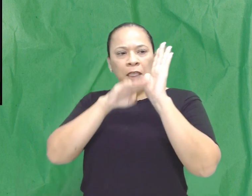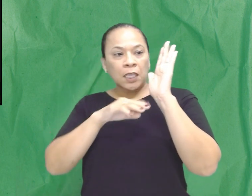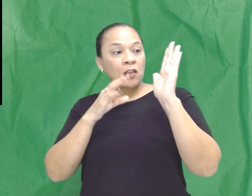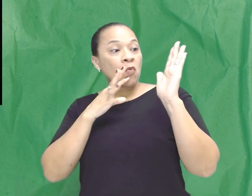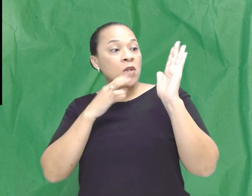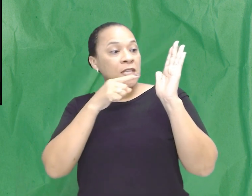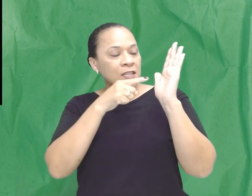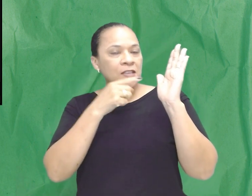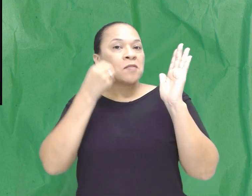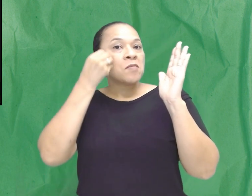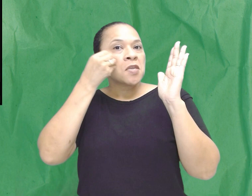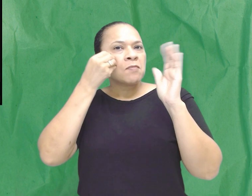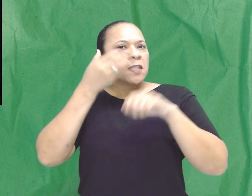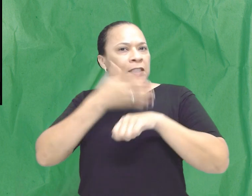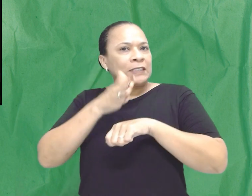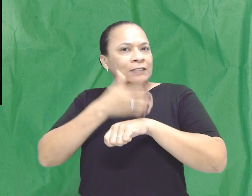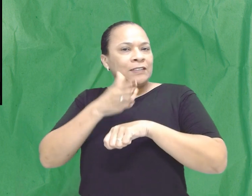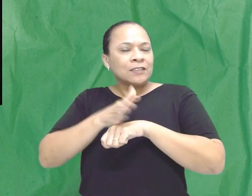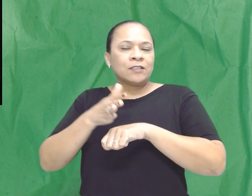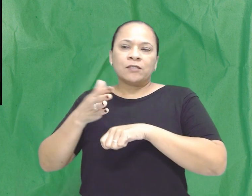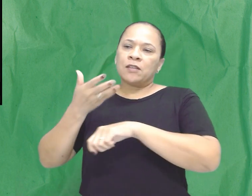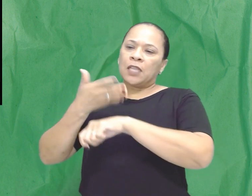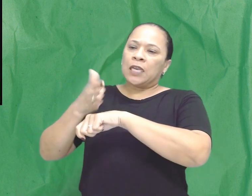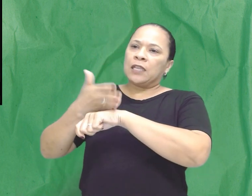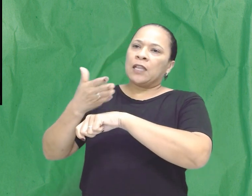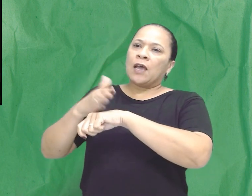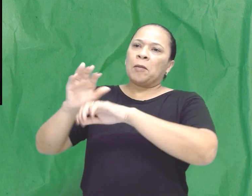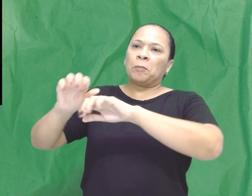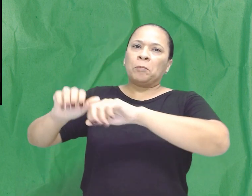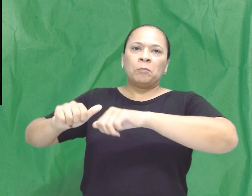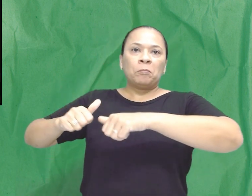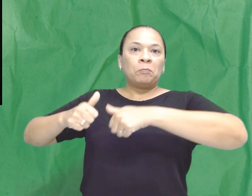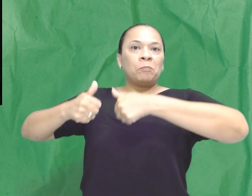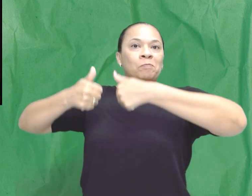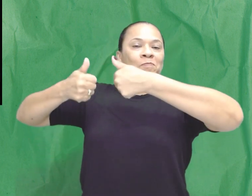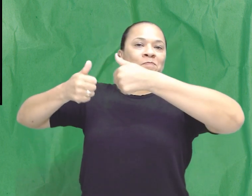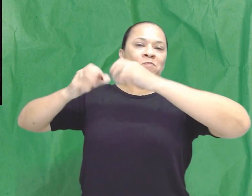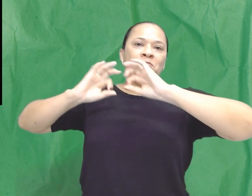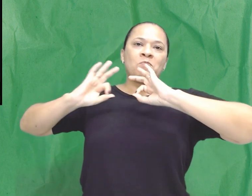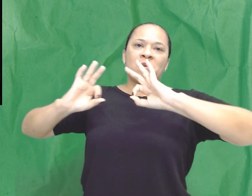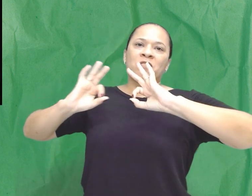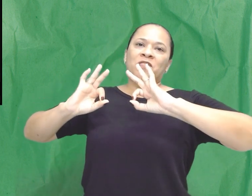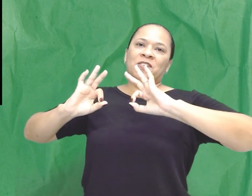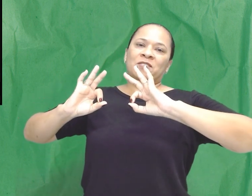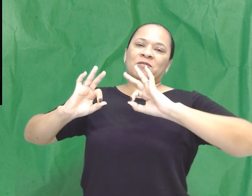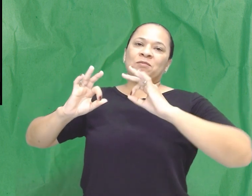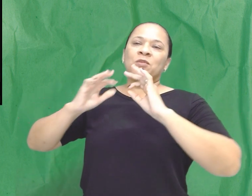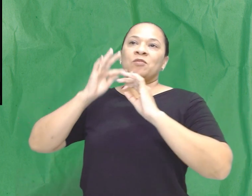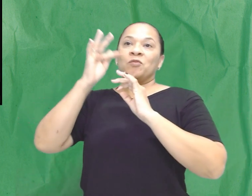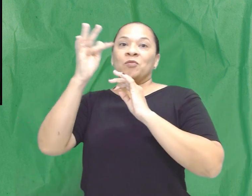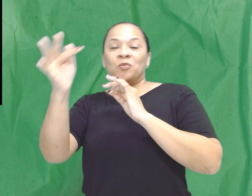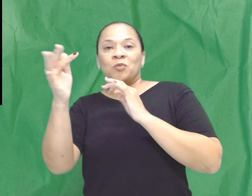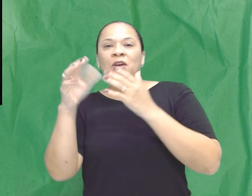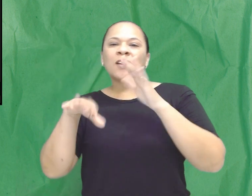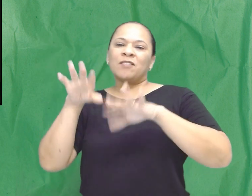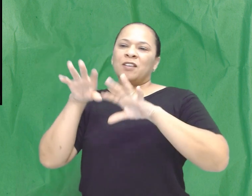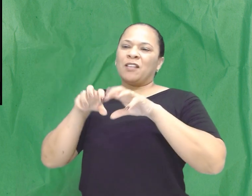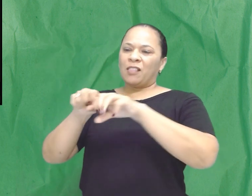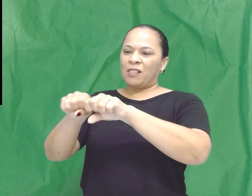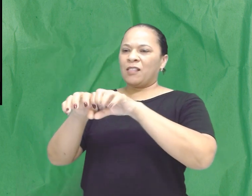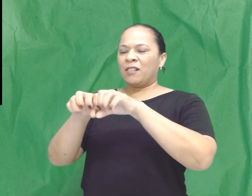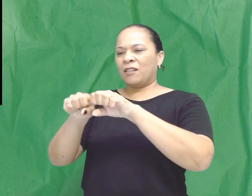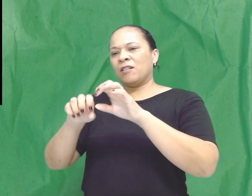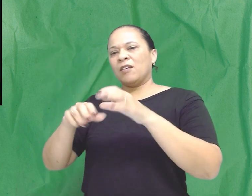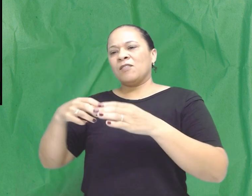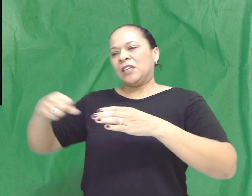fazer. A prática, ela leva à perfeição. Então, o começo, o glacê, pode ser que dê errado, a massa pode ser que não